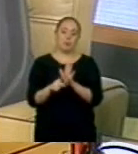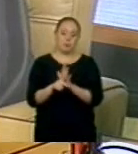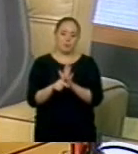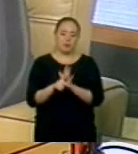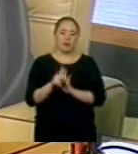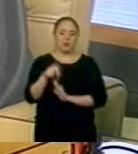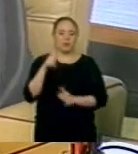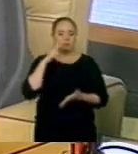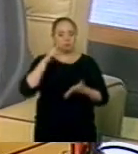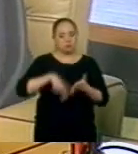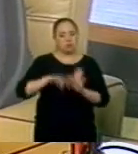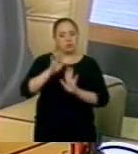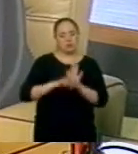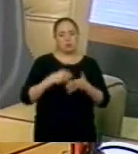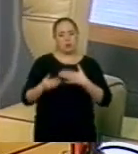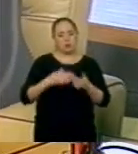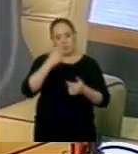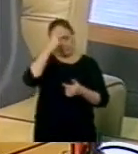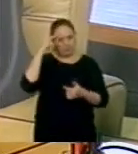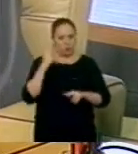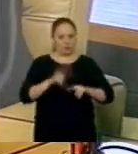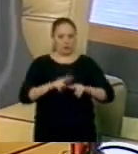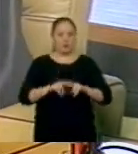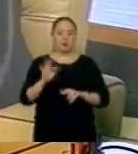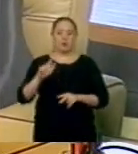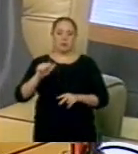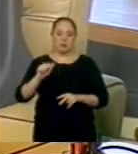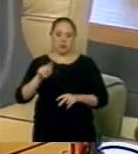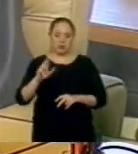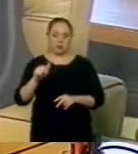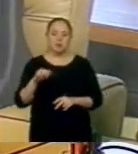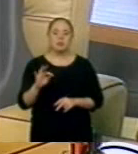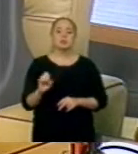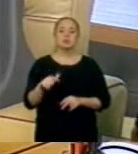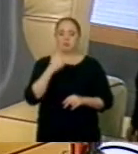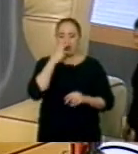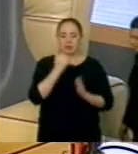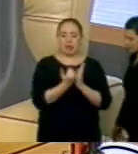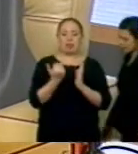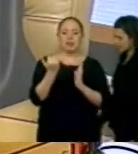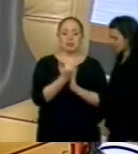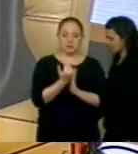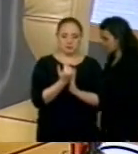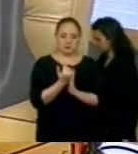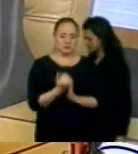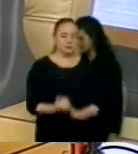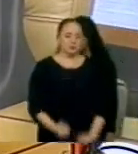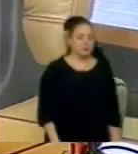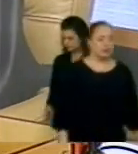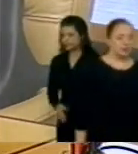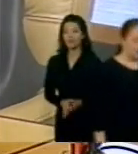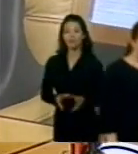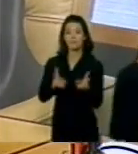são previstas a todo cidadão preso em flagrante. Ao contrário, é um plus. Percebe-se que essa